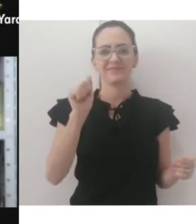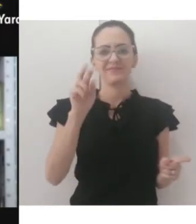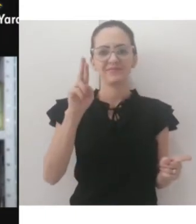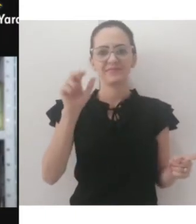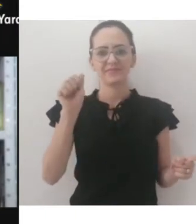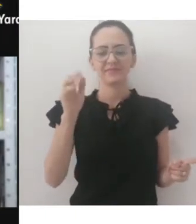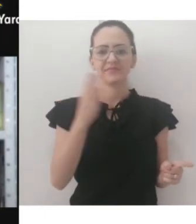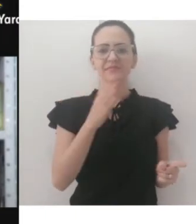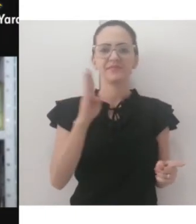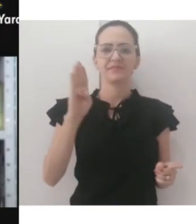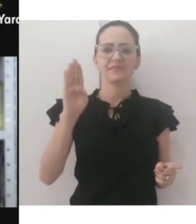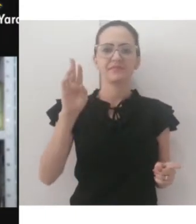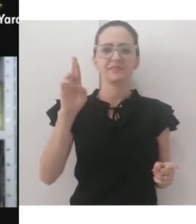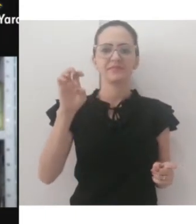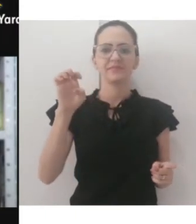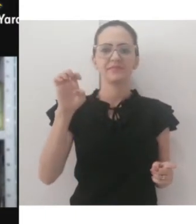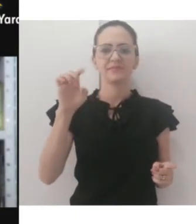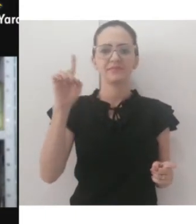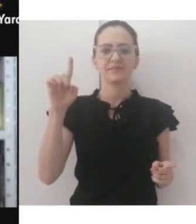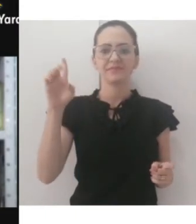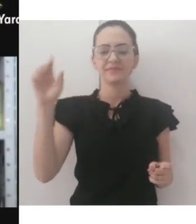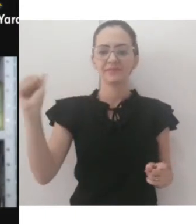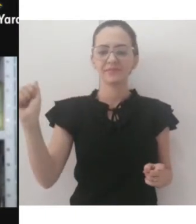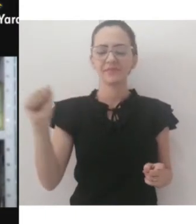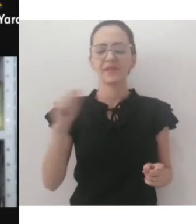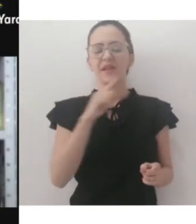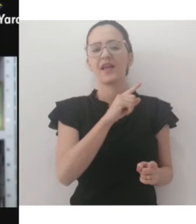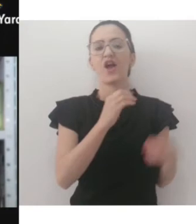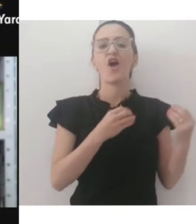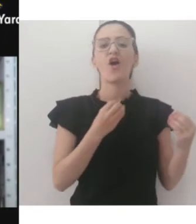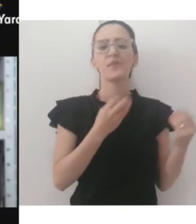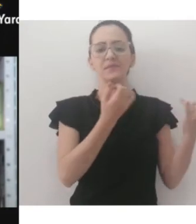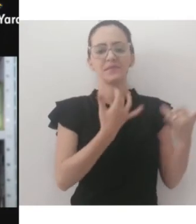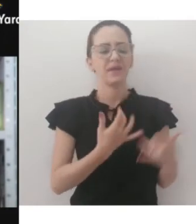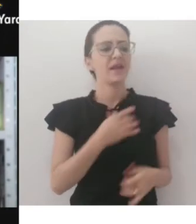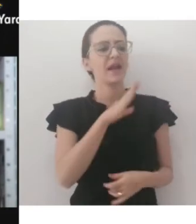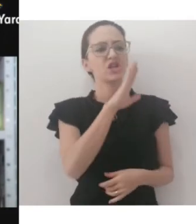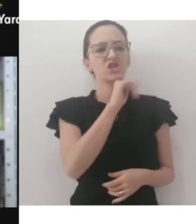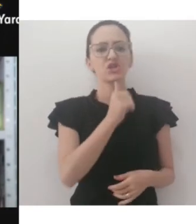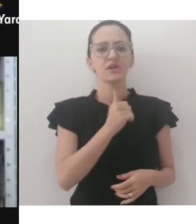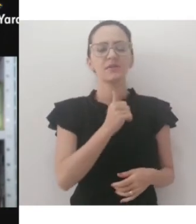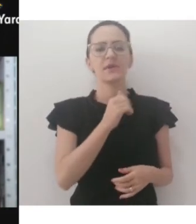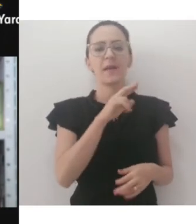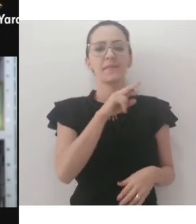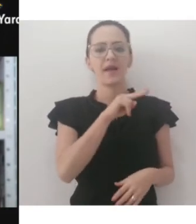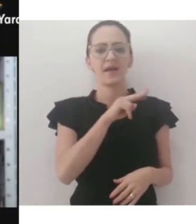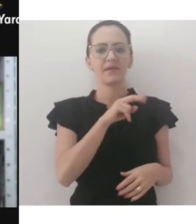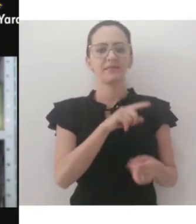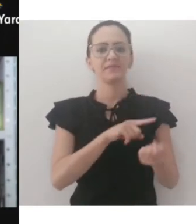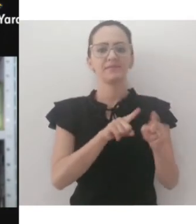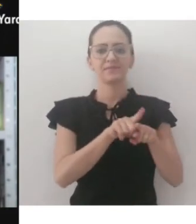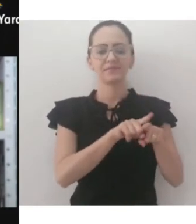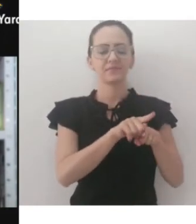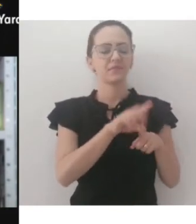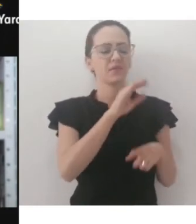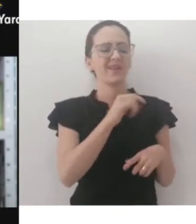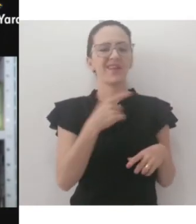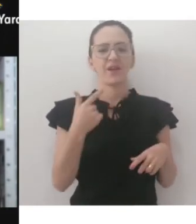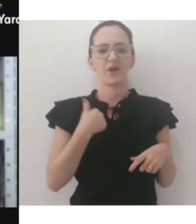Yara Breda, lá do Rio Grande do Sul. E ela dizia assim: eu combinei com a minha irmã, então ela não fazia